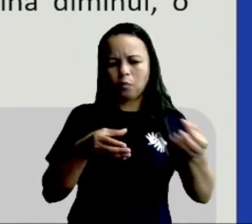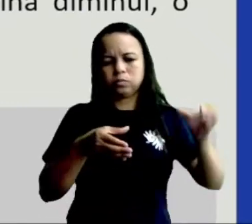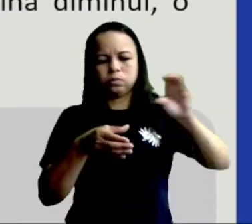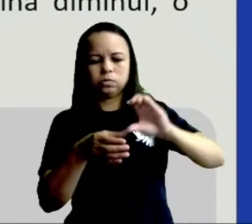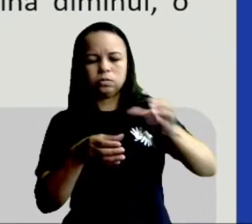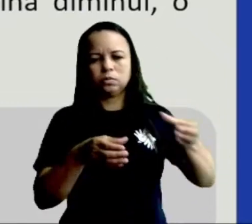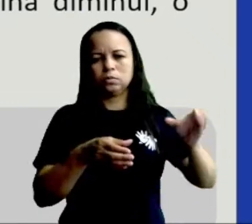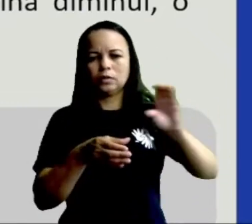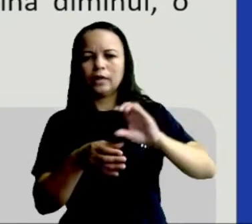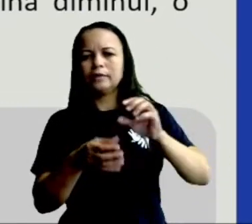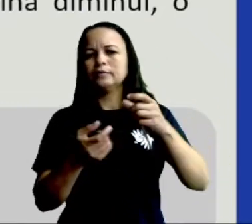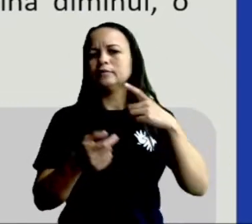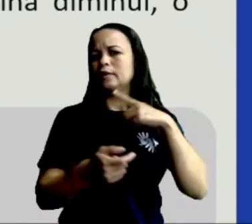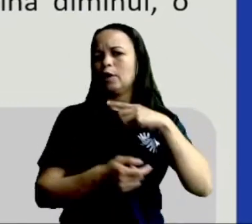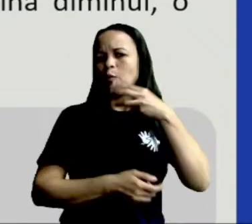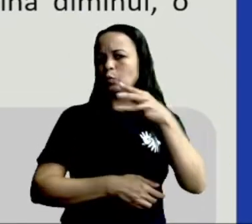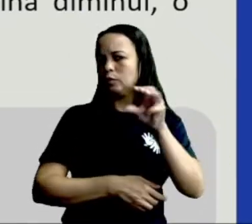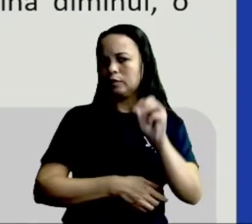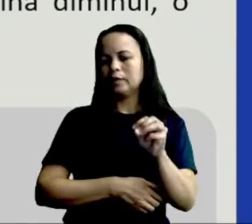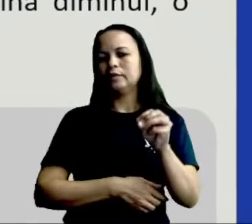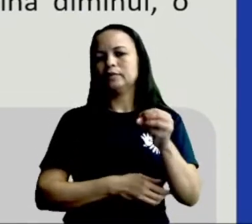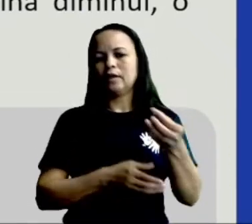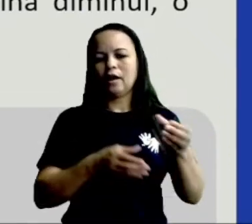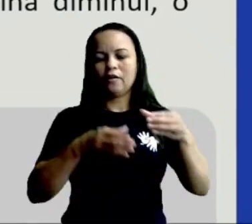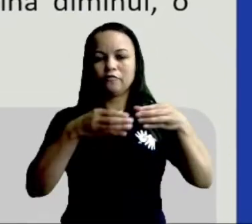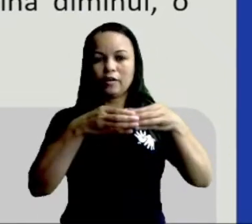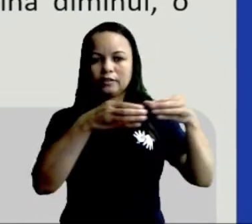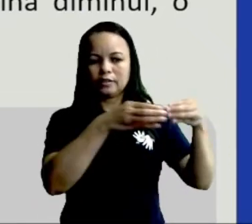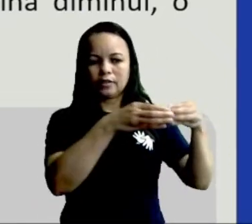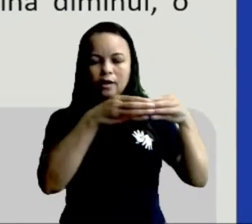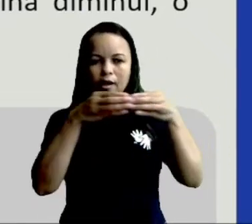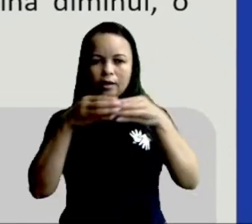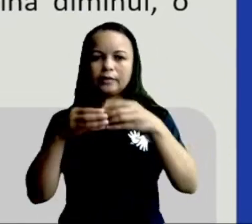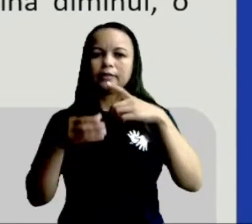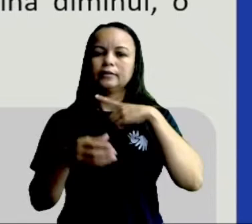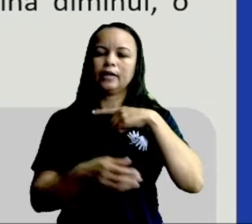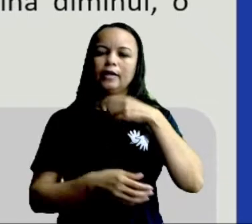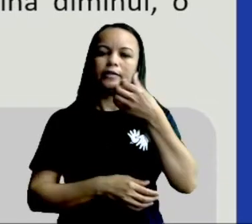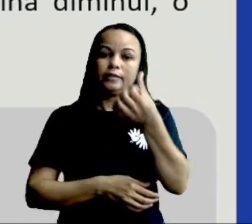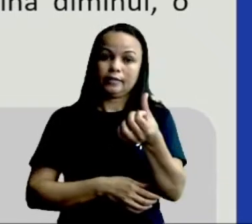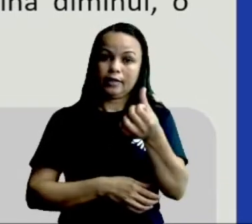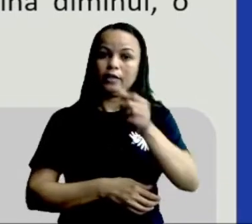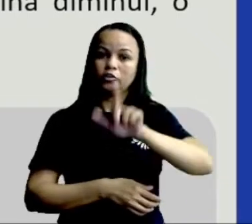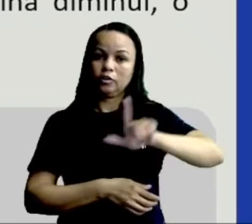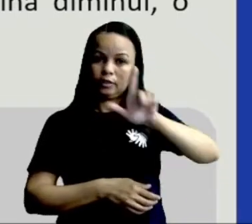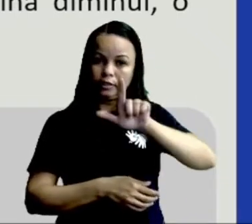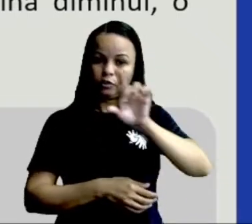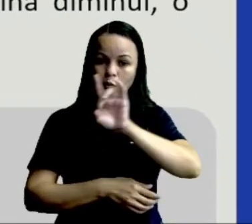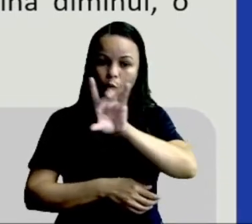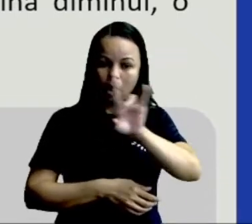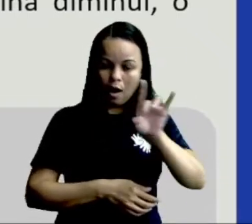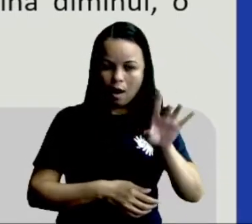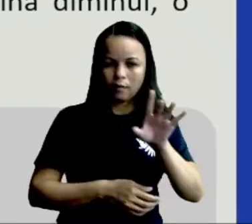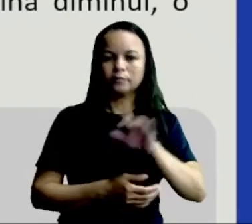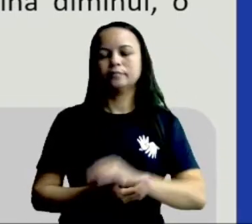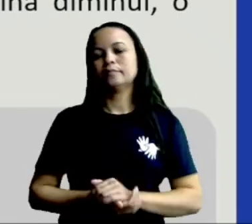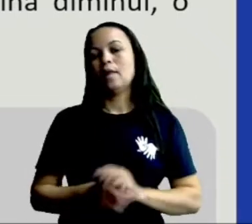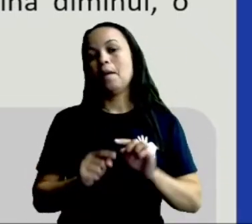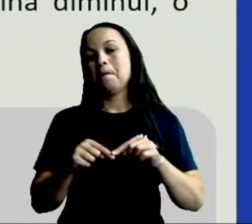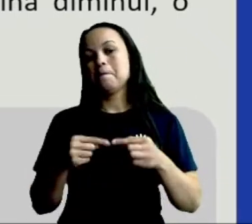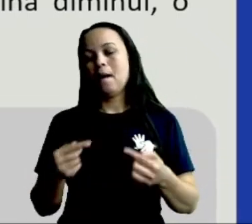atenção. Eu tenho 30 vasilhas que tem 6 litros cada uma.